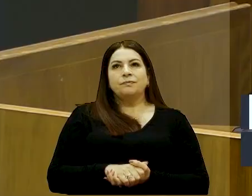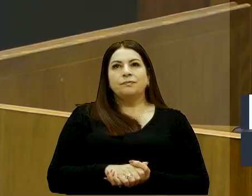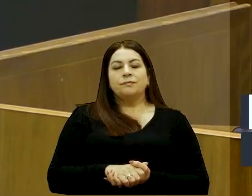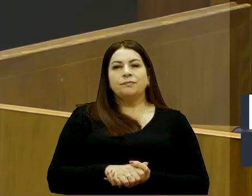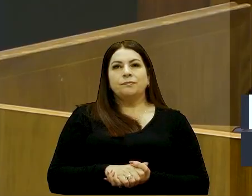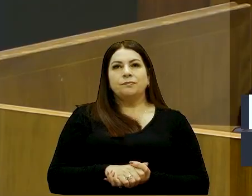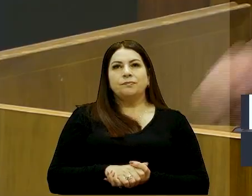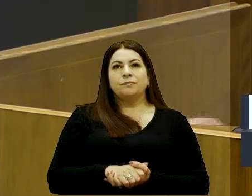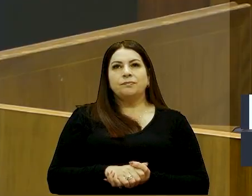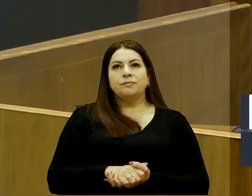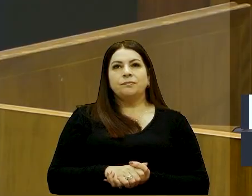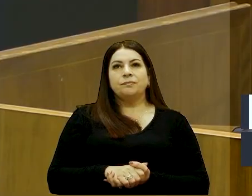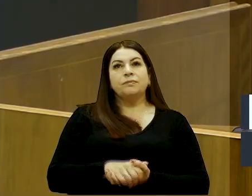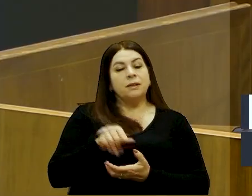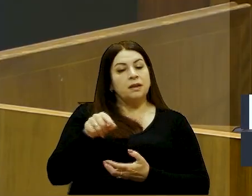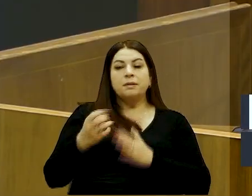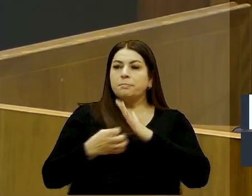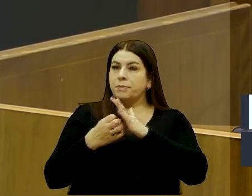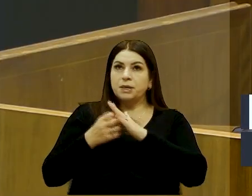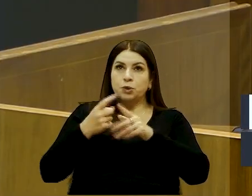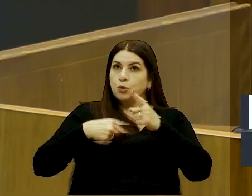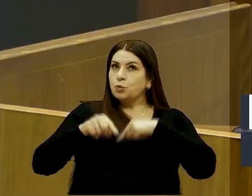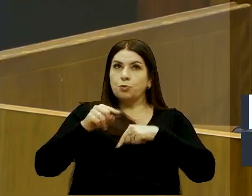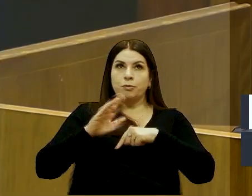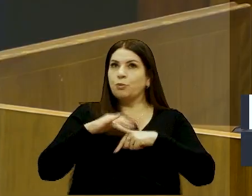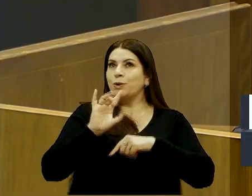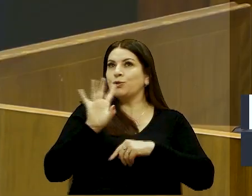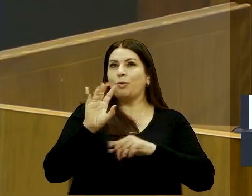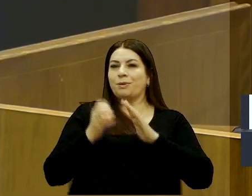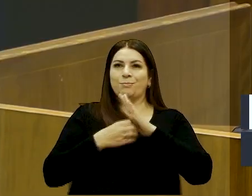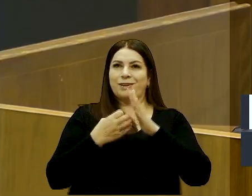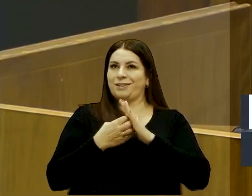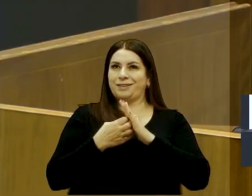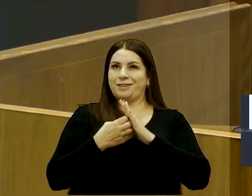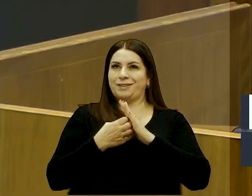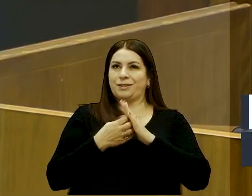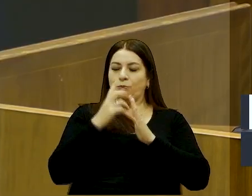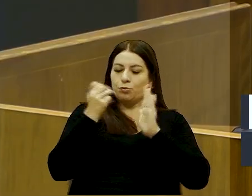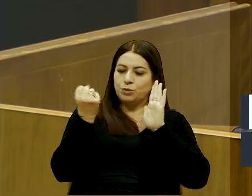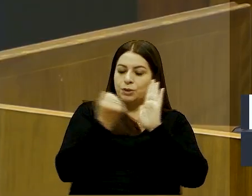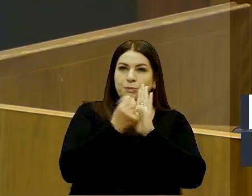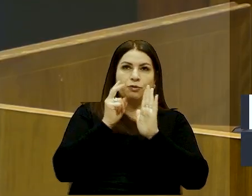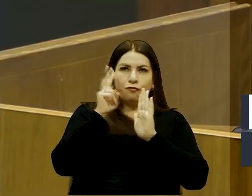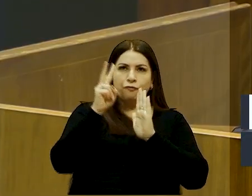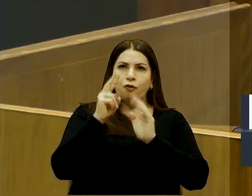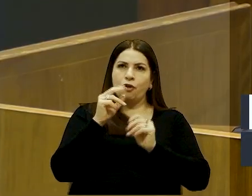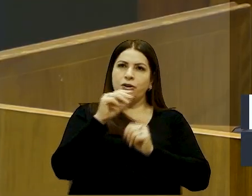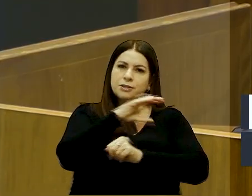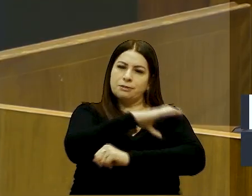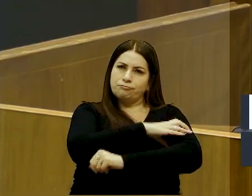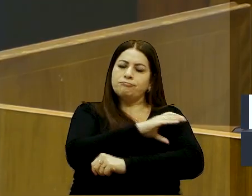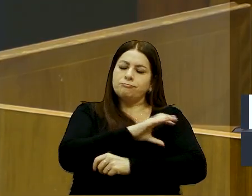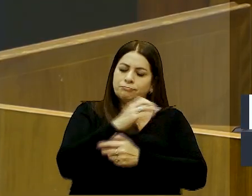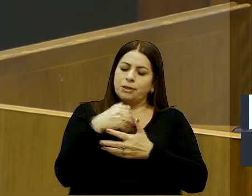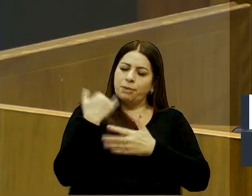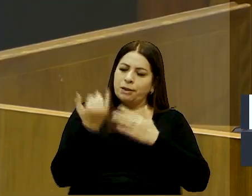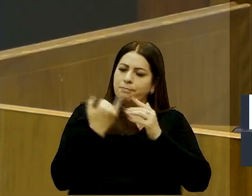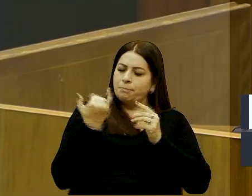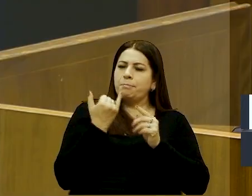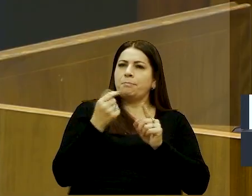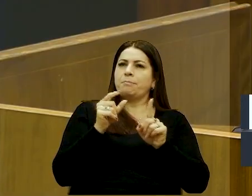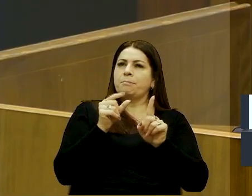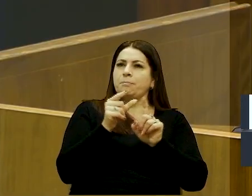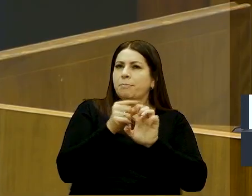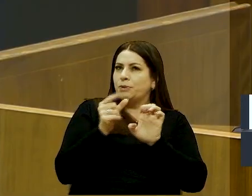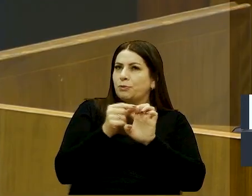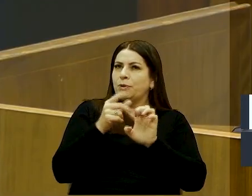Panex. A Panex se tornou muito mais que uma empresa. Tornou-se um símbolo de força empreendedora que, ao longo de